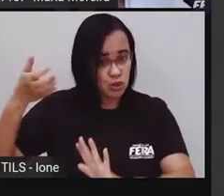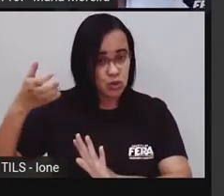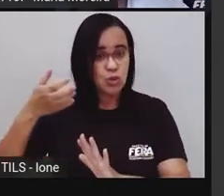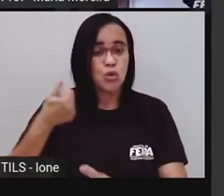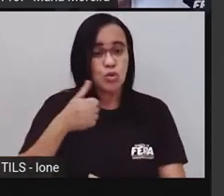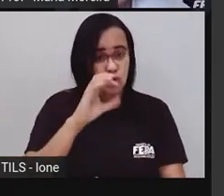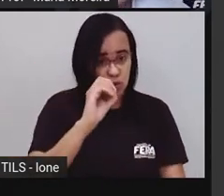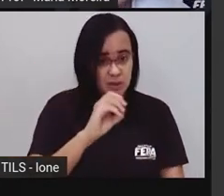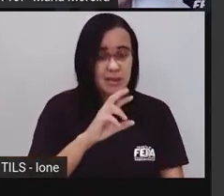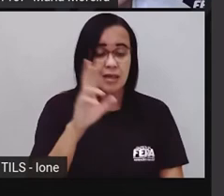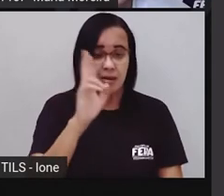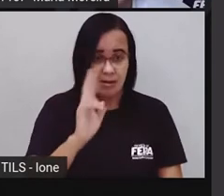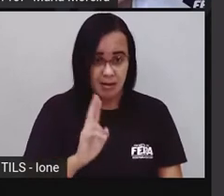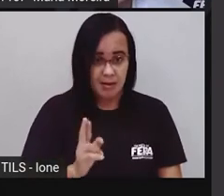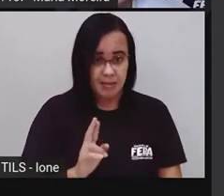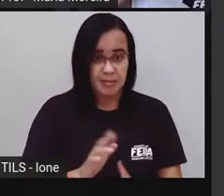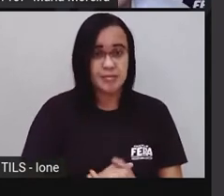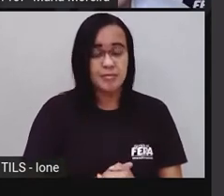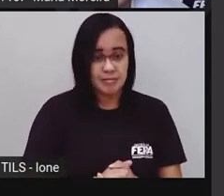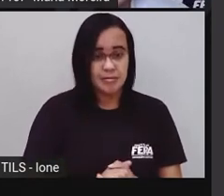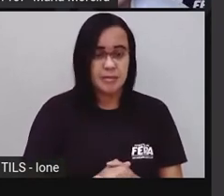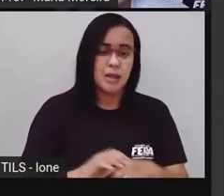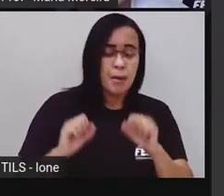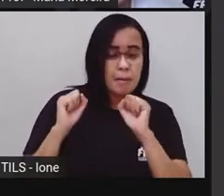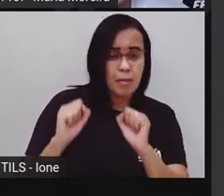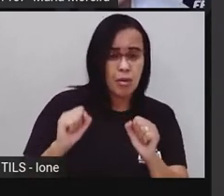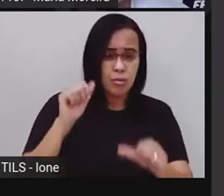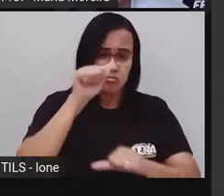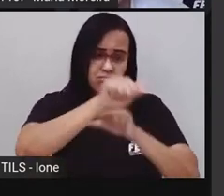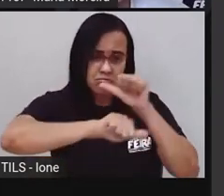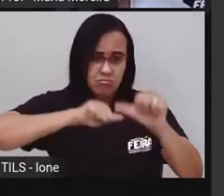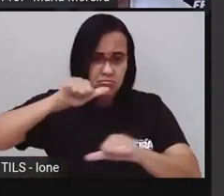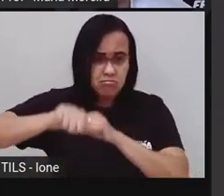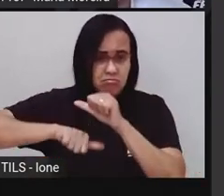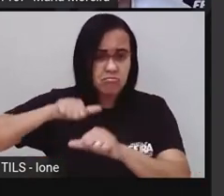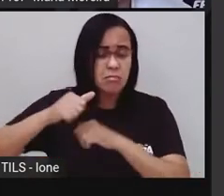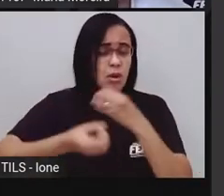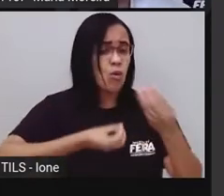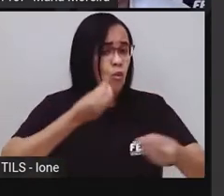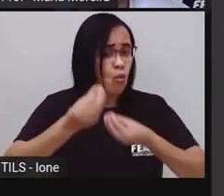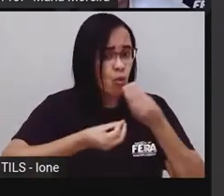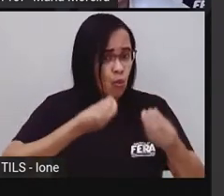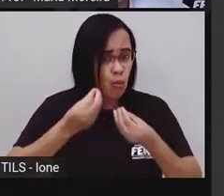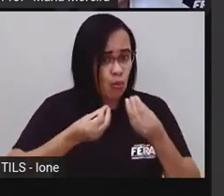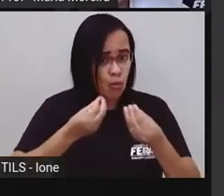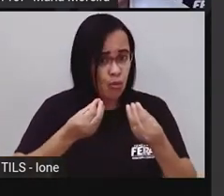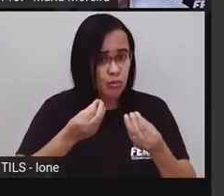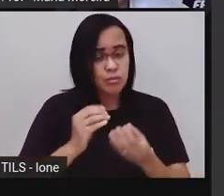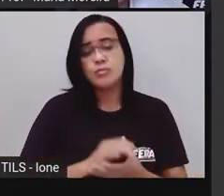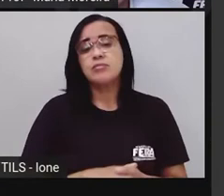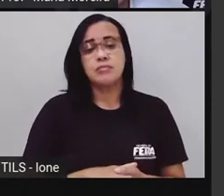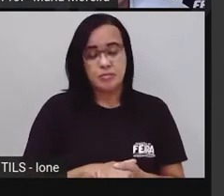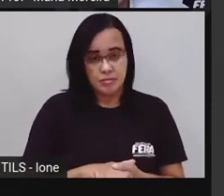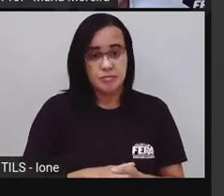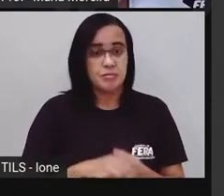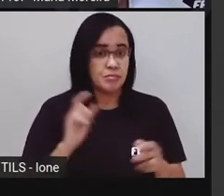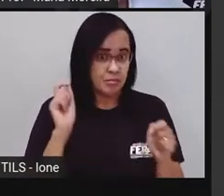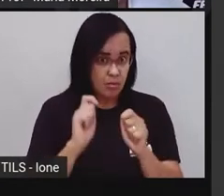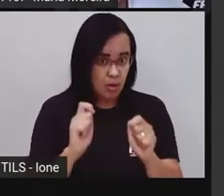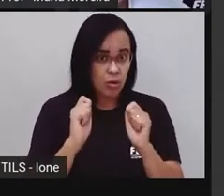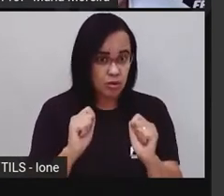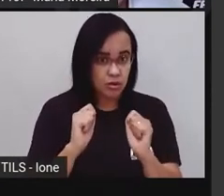como é que eu posso fazer essa conta eu posso transformar essa centena aqui em que em dezenas então eu posso fazer